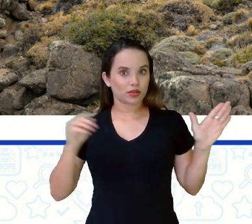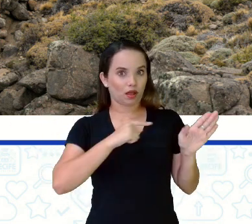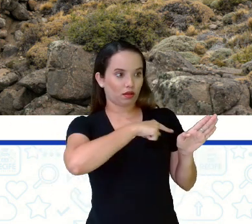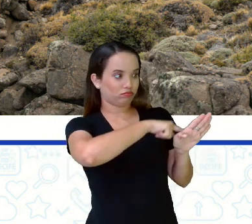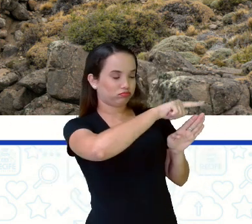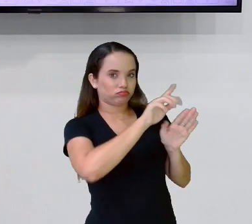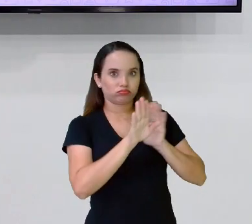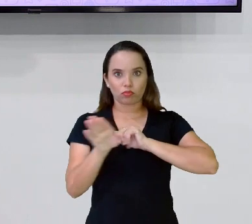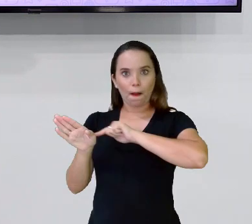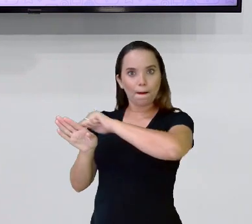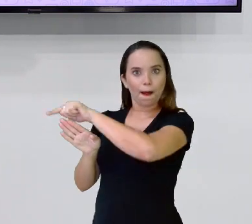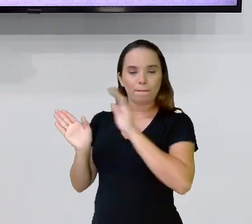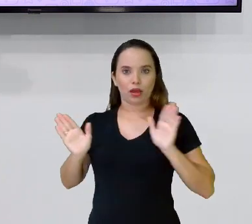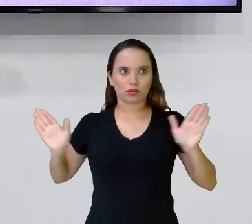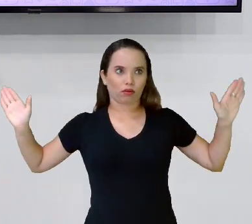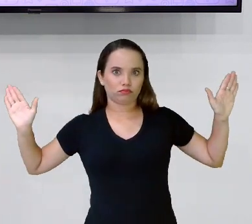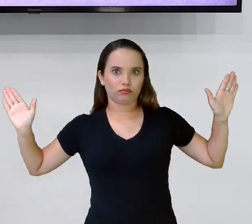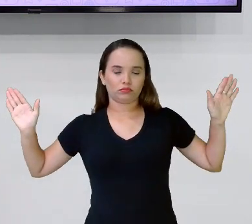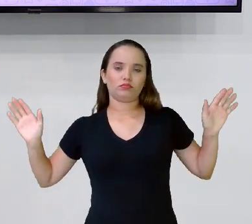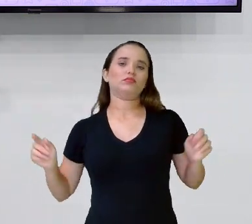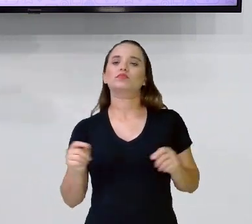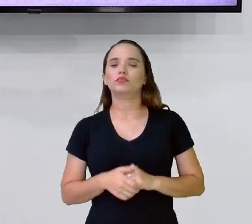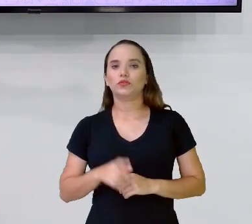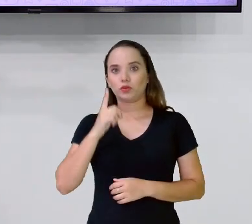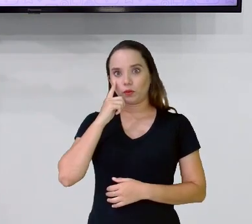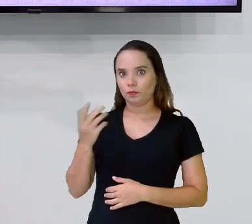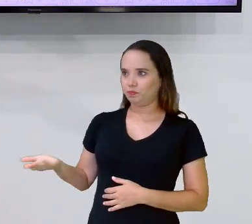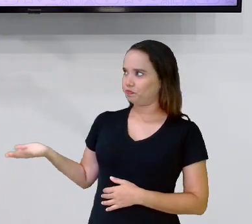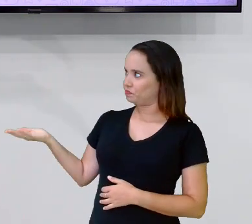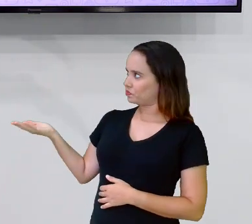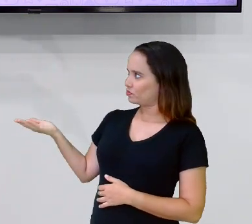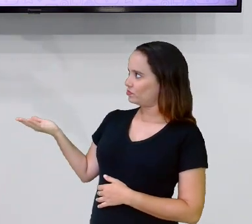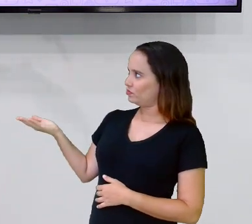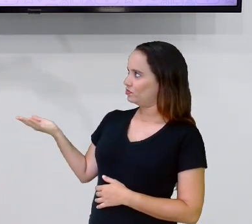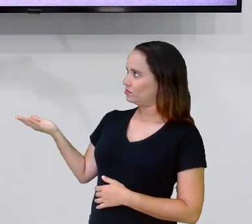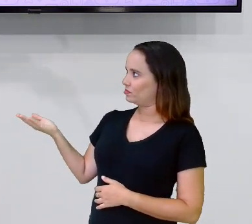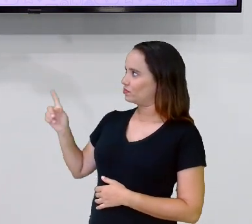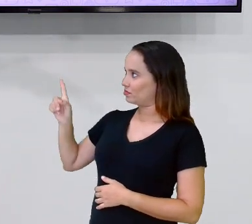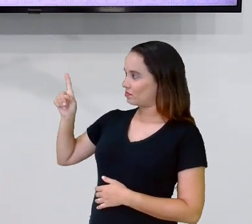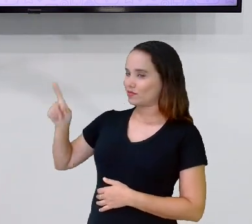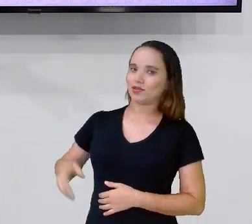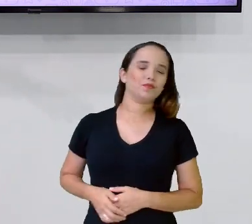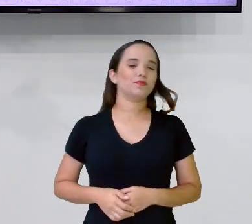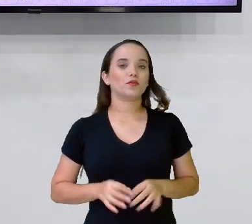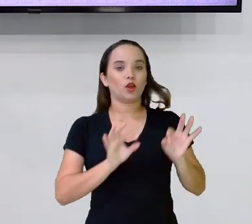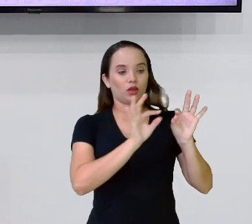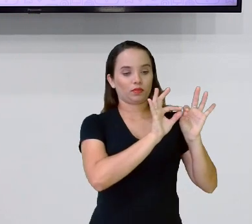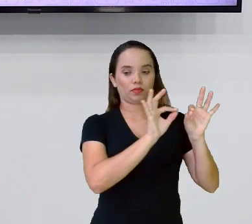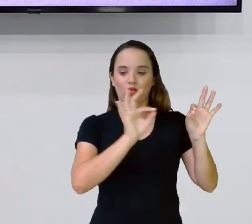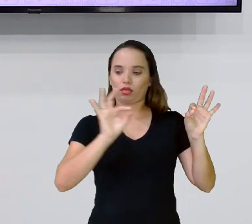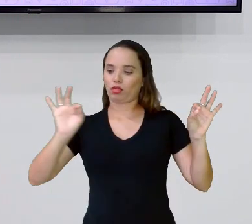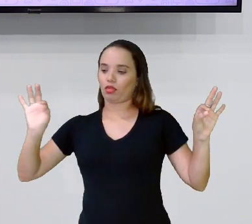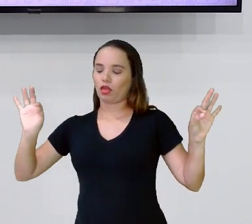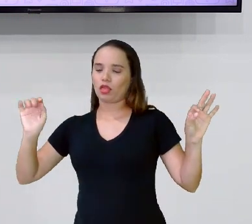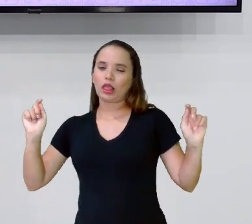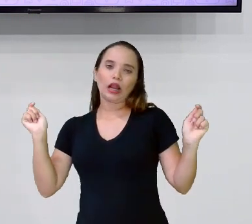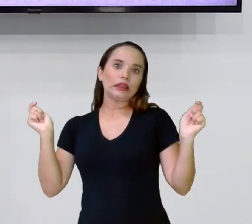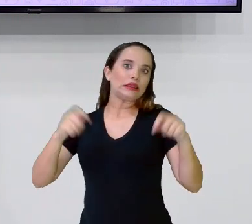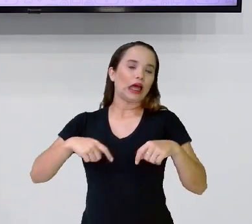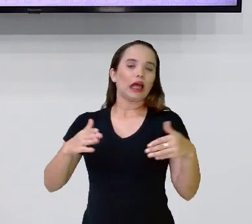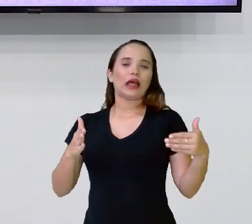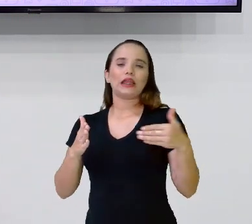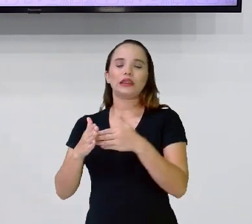Assim, de um lado para outro das asas, isso aí, deixa eu ir para cá, pronto. Aqui, ó, a envergadura das asas de um condor podem chegar até